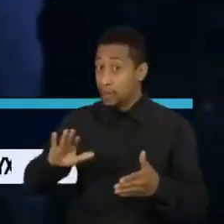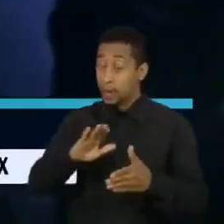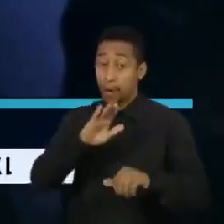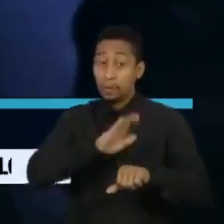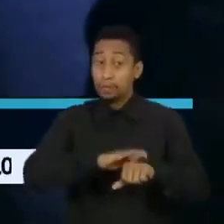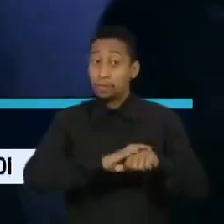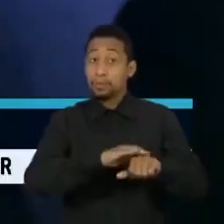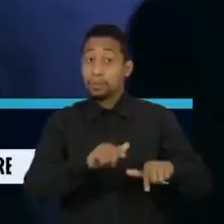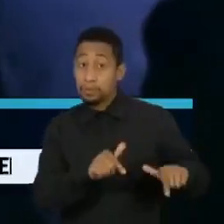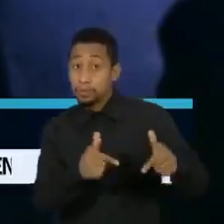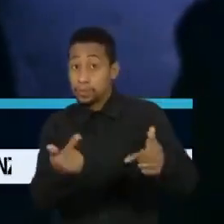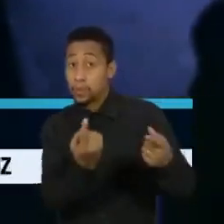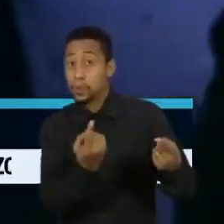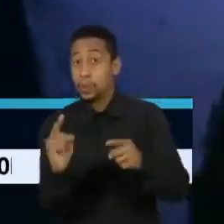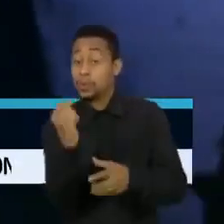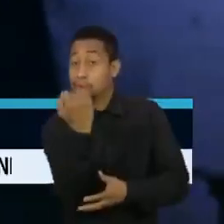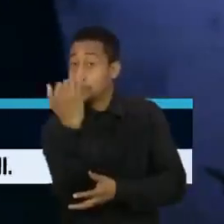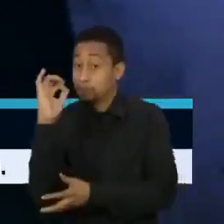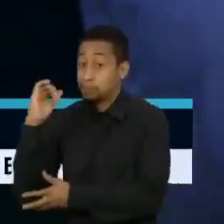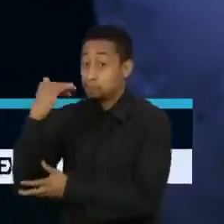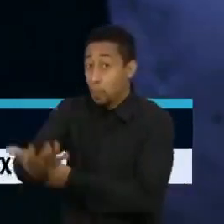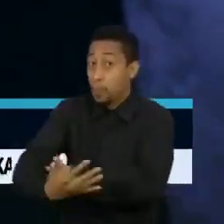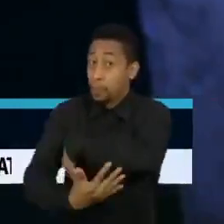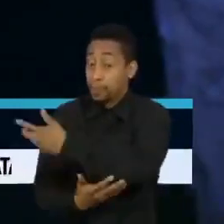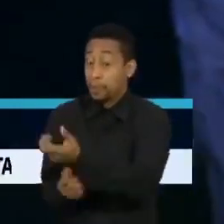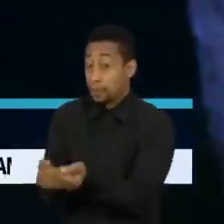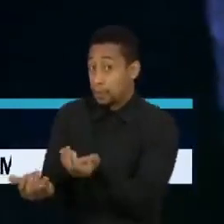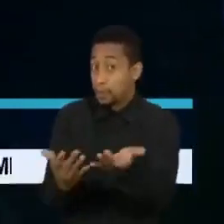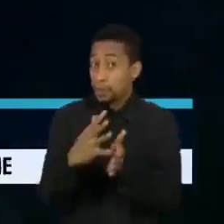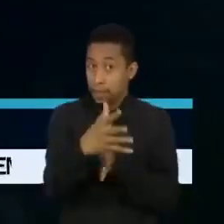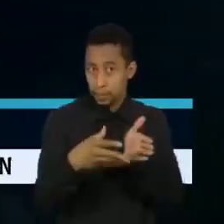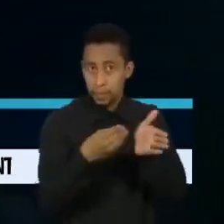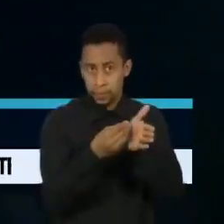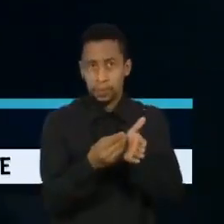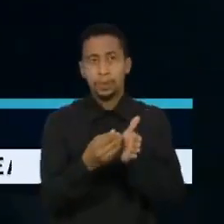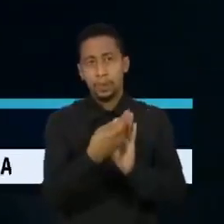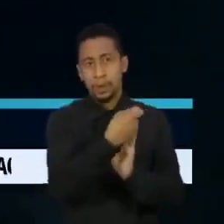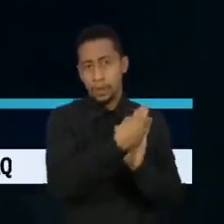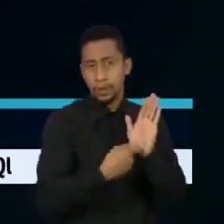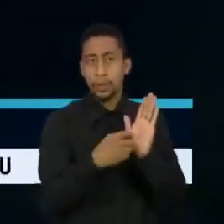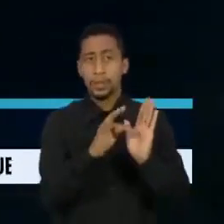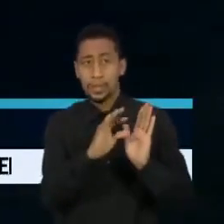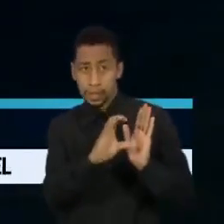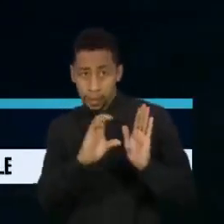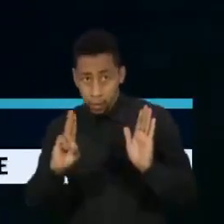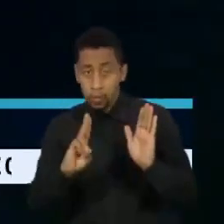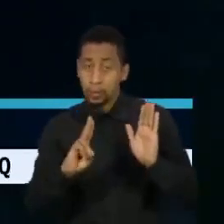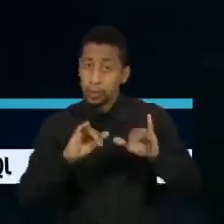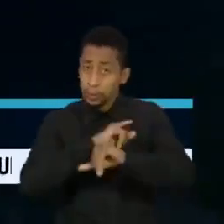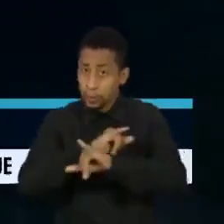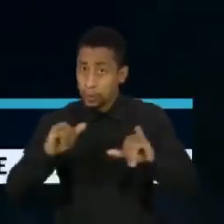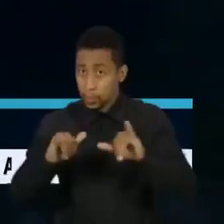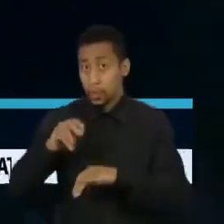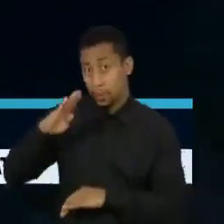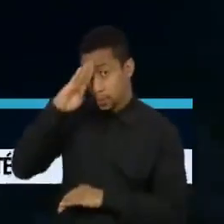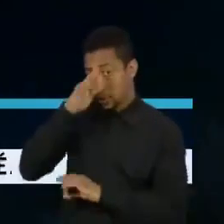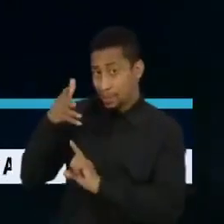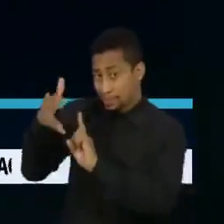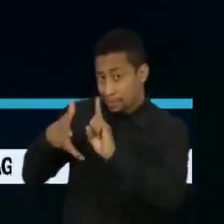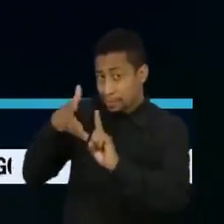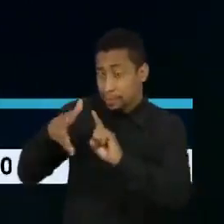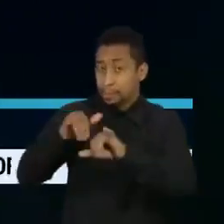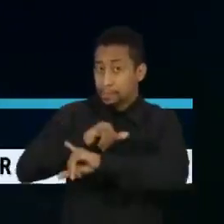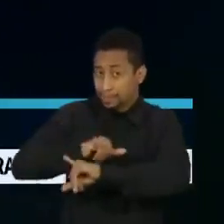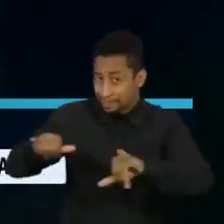ações de combate ao desmatamento e as queimadas na Amazônia o relatório do TCU diz que as salas do presidente Jair bolsonaro e do